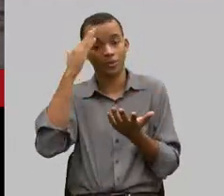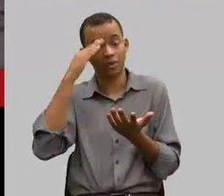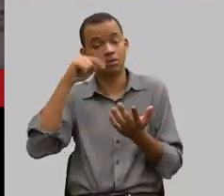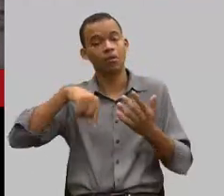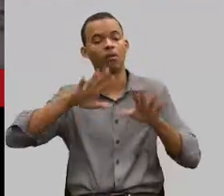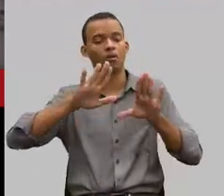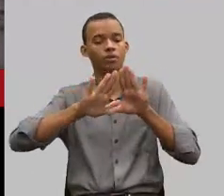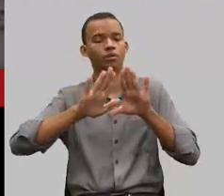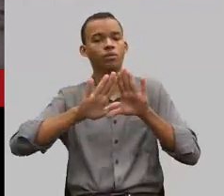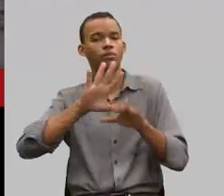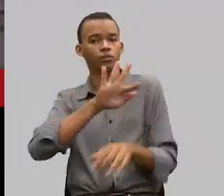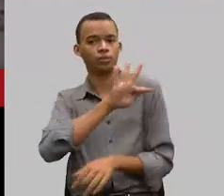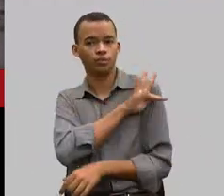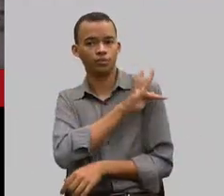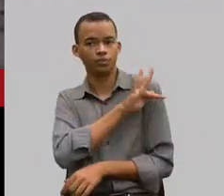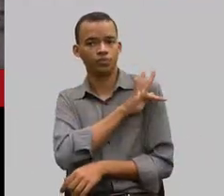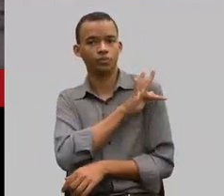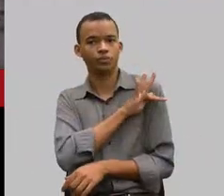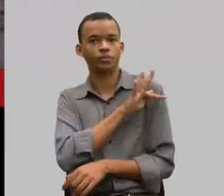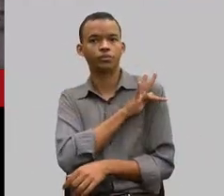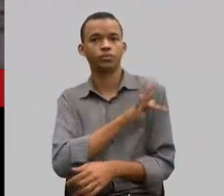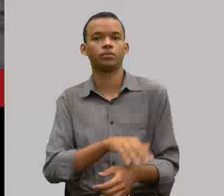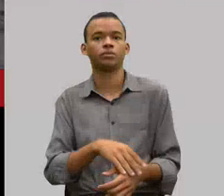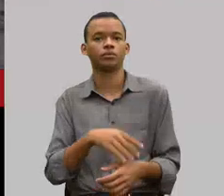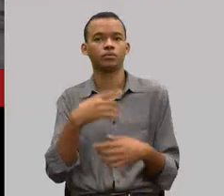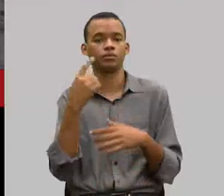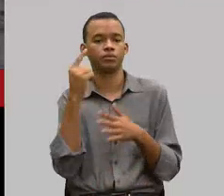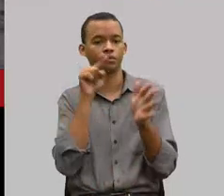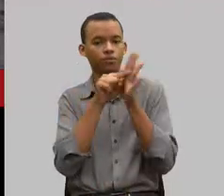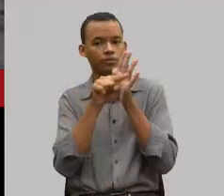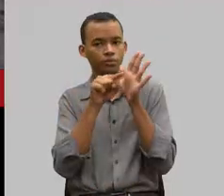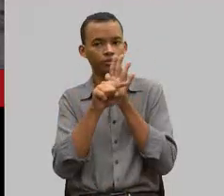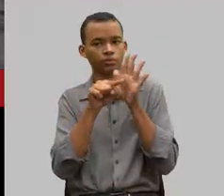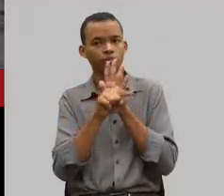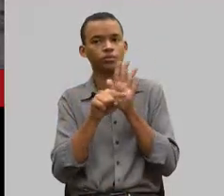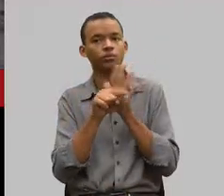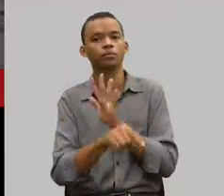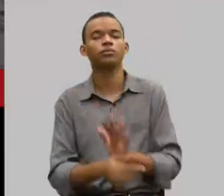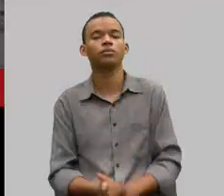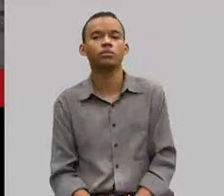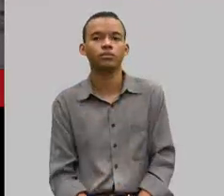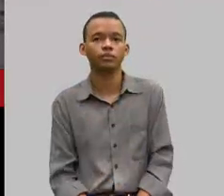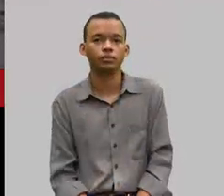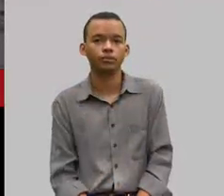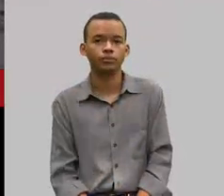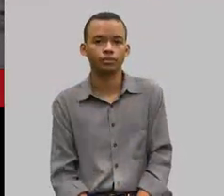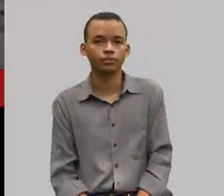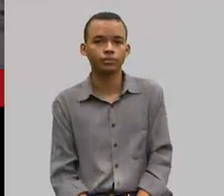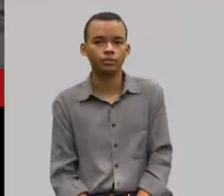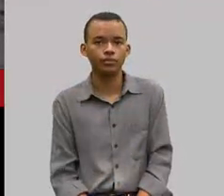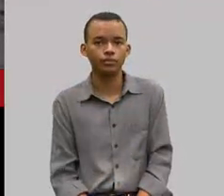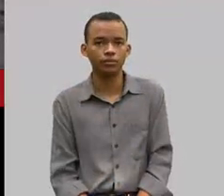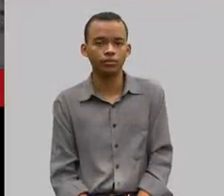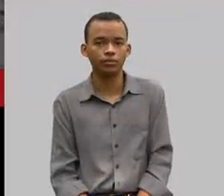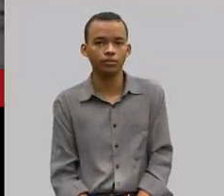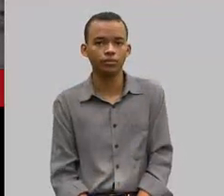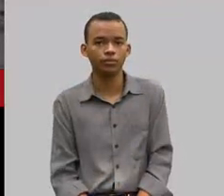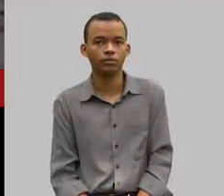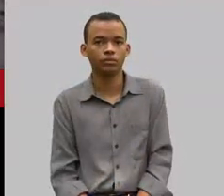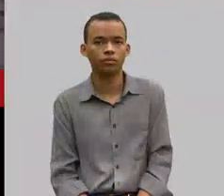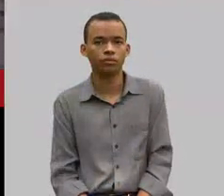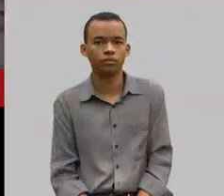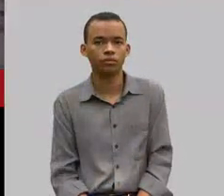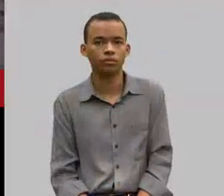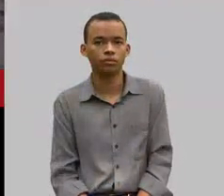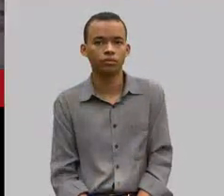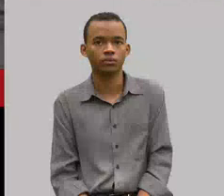fiscaliza então agora os meus questionamentos eh secretário a ueng está em greve